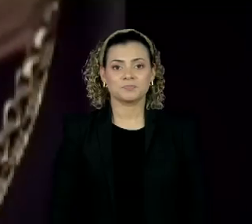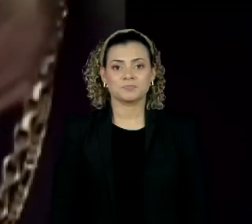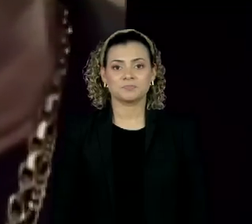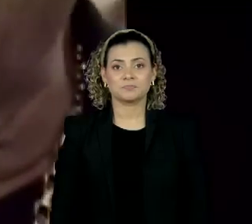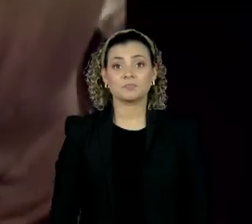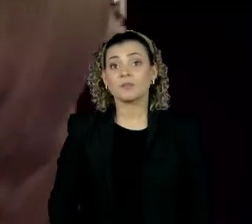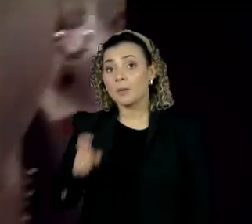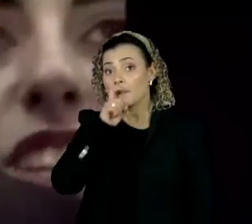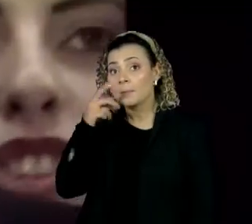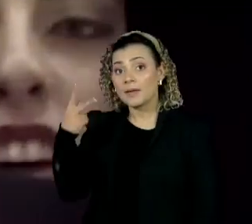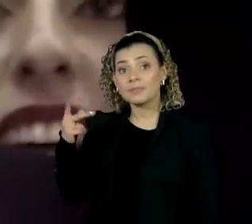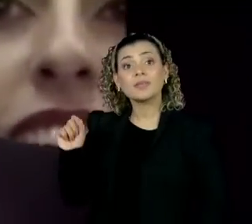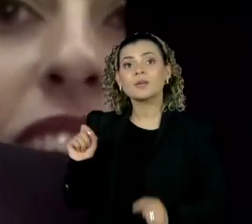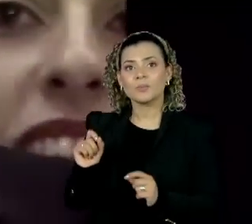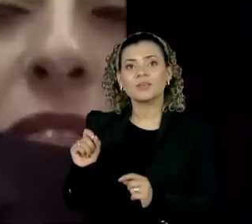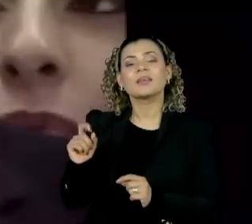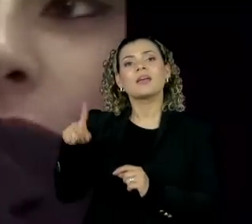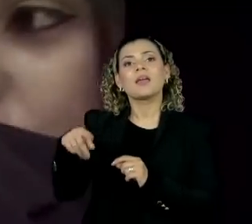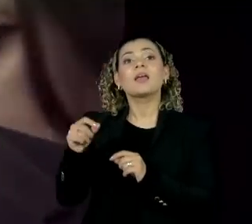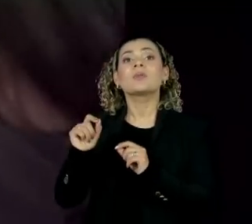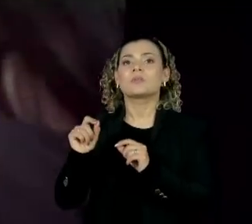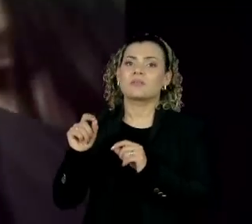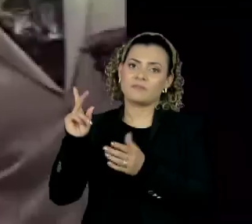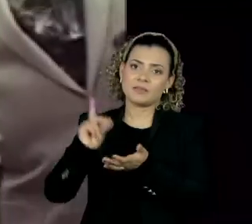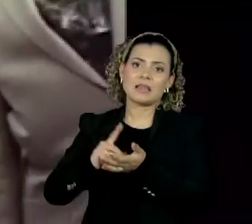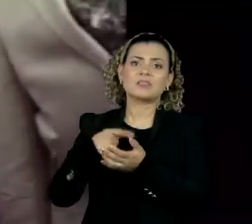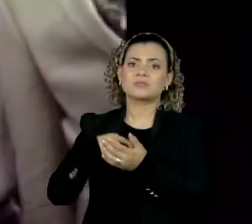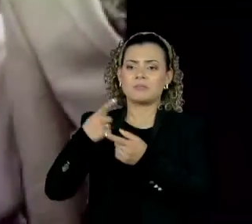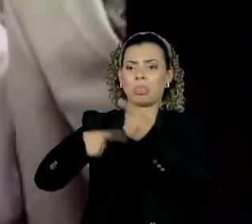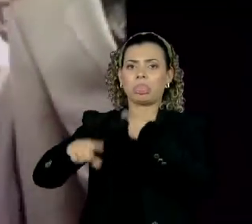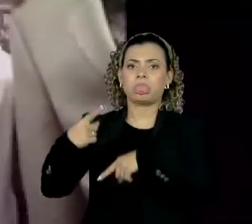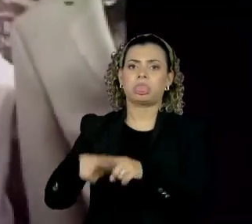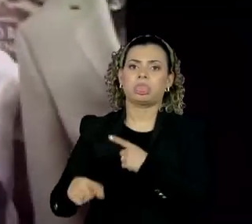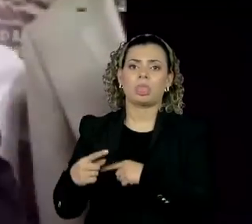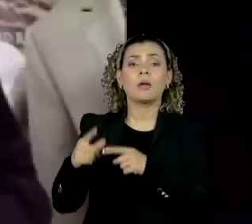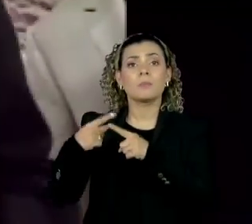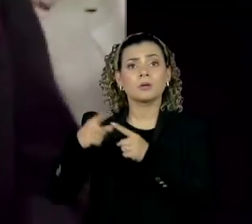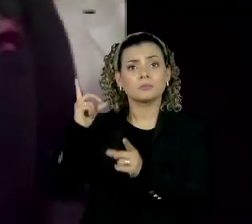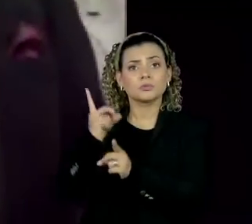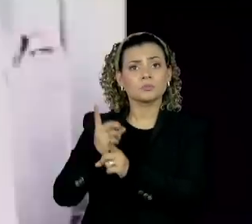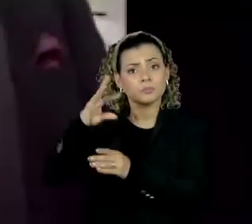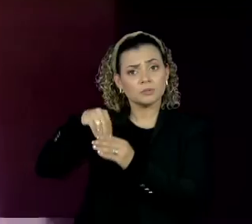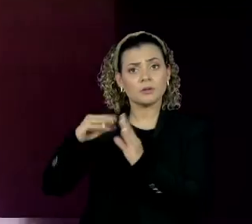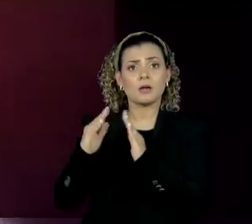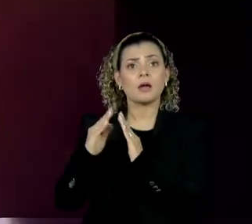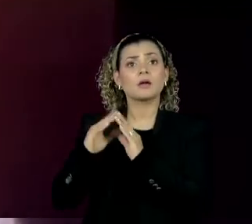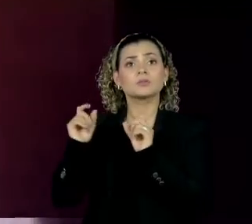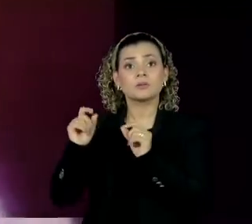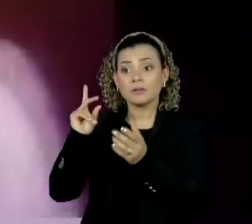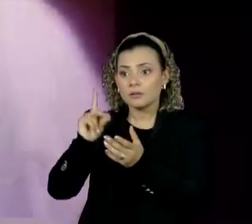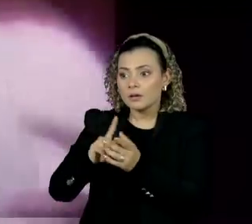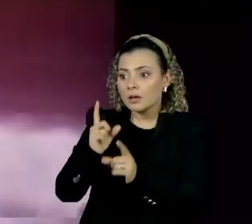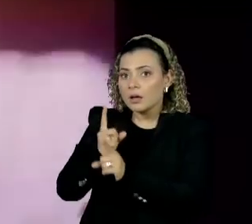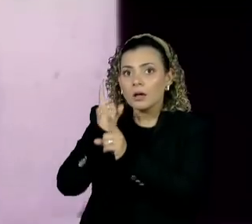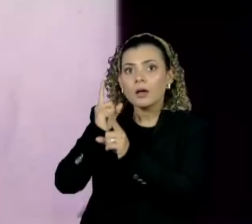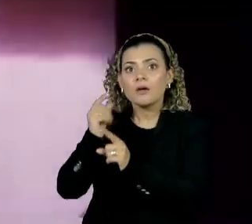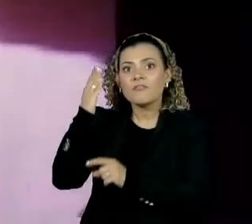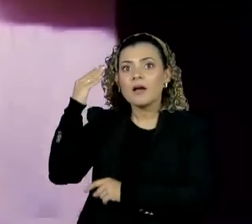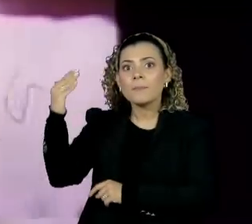O pai foi um empresário musical mal-sucedido, até descobrir em sua própria casa o sucesso que